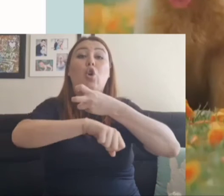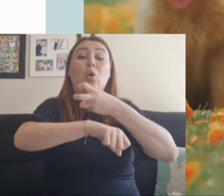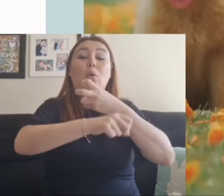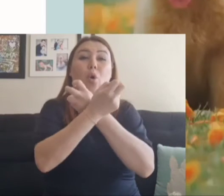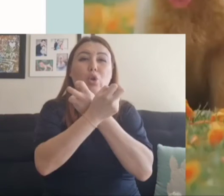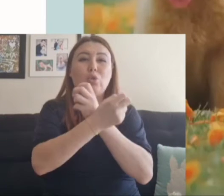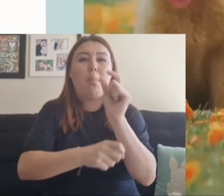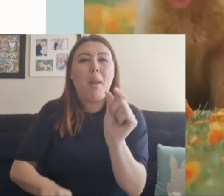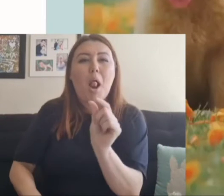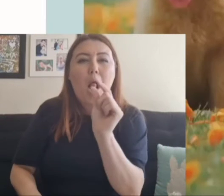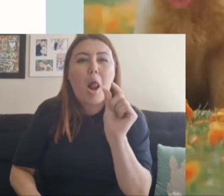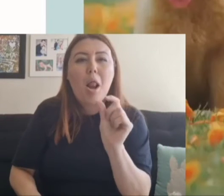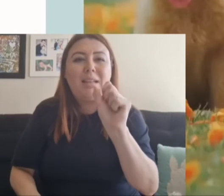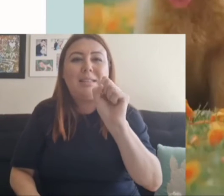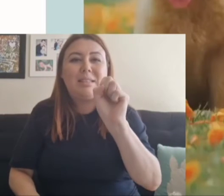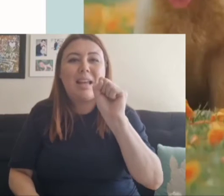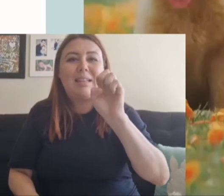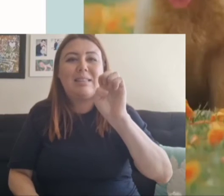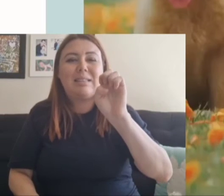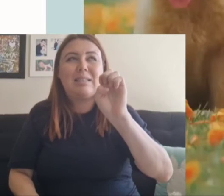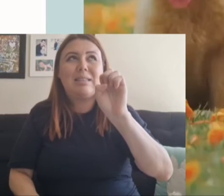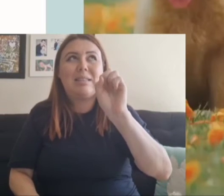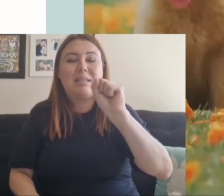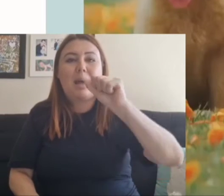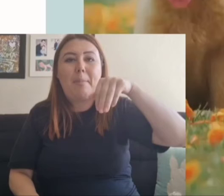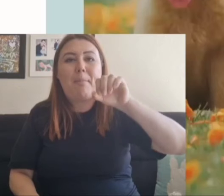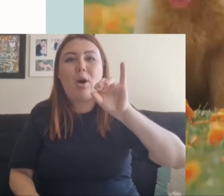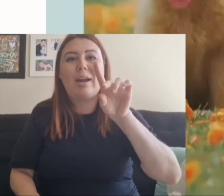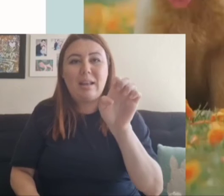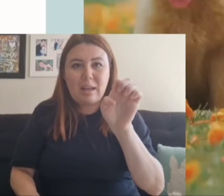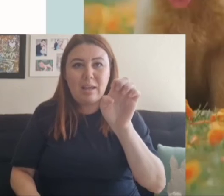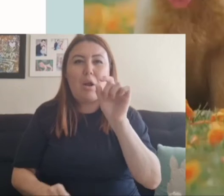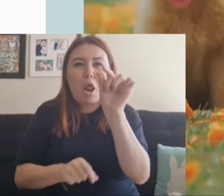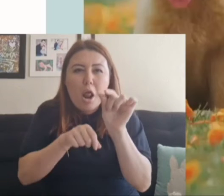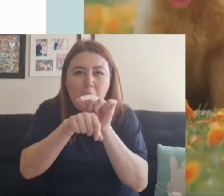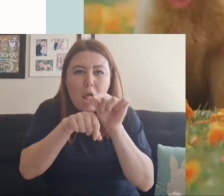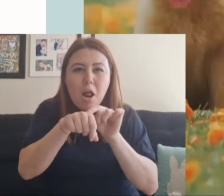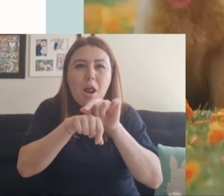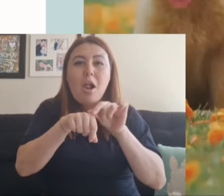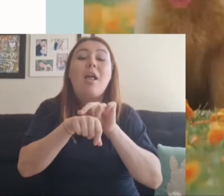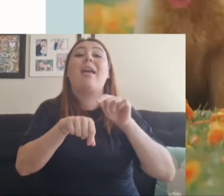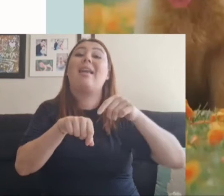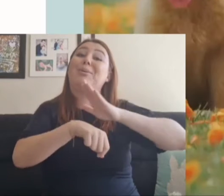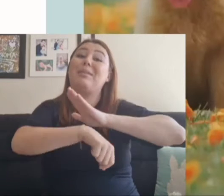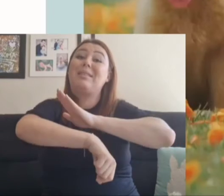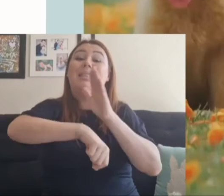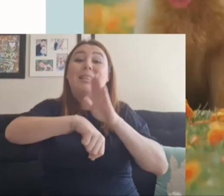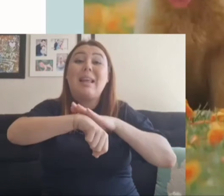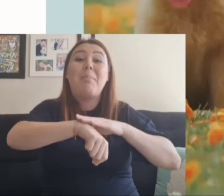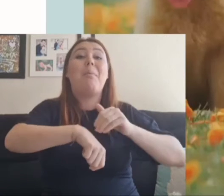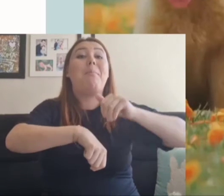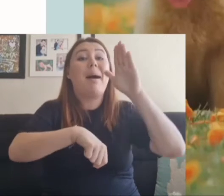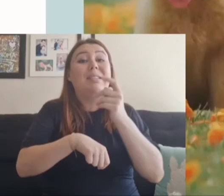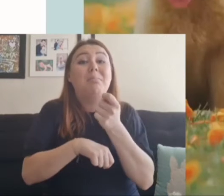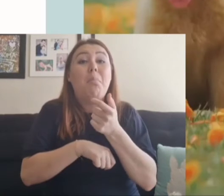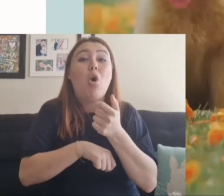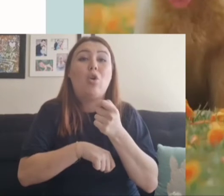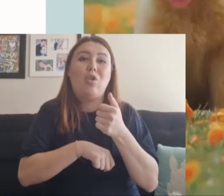mais estreito de aparecimento do centro de ossificação. Então, o filhote entre 15 e 16 semanas, que seria o tempo legal